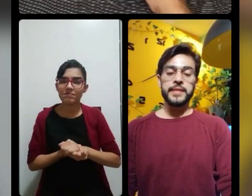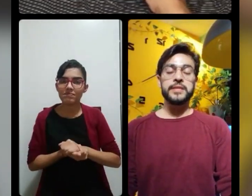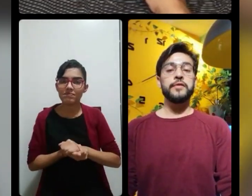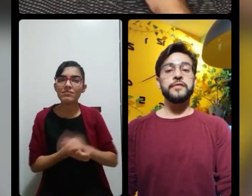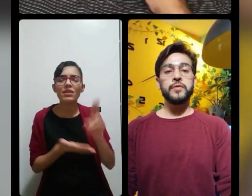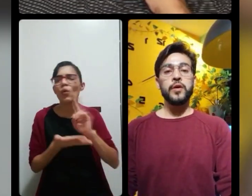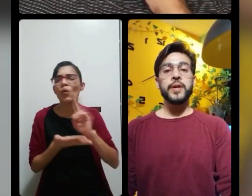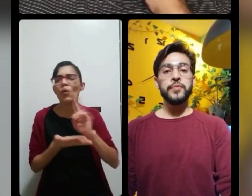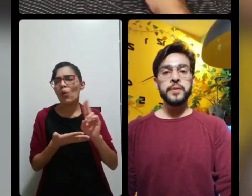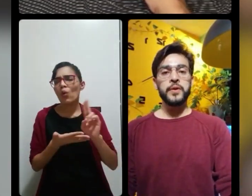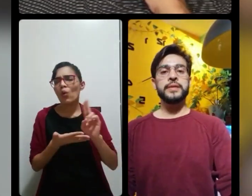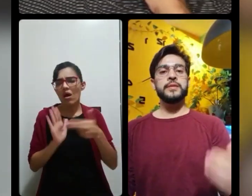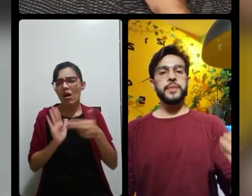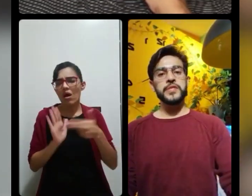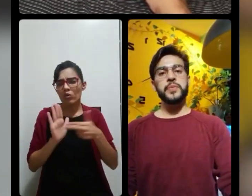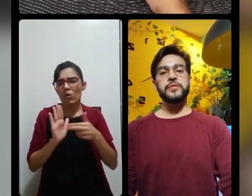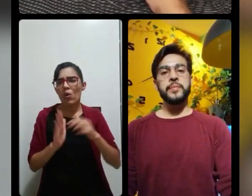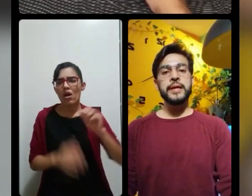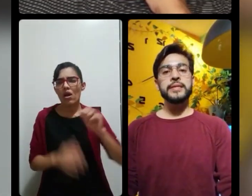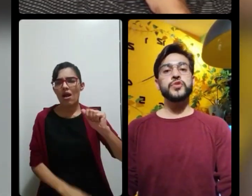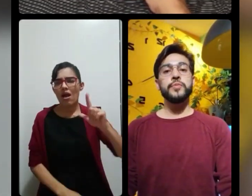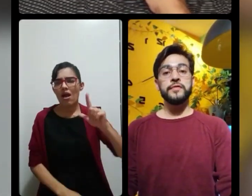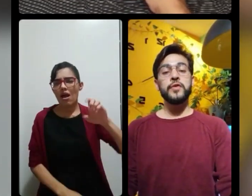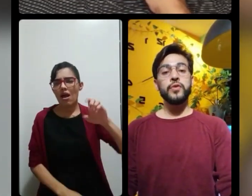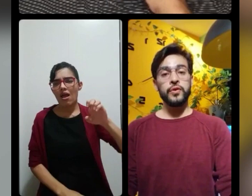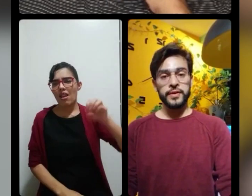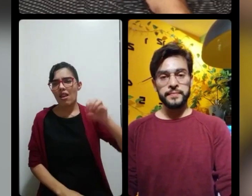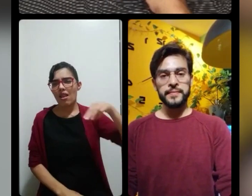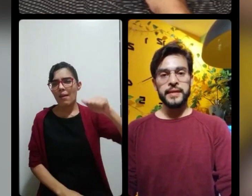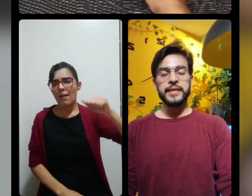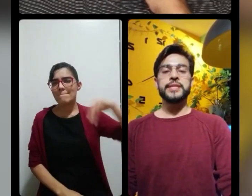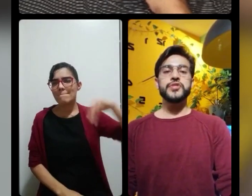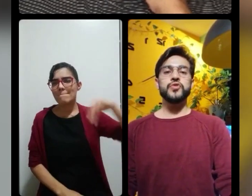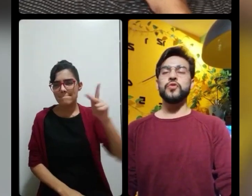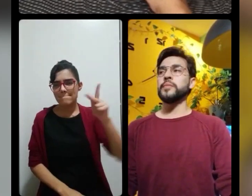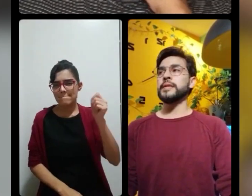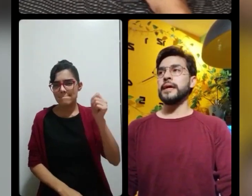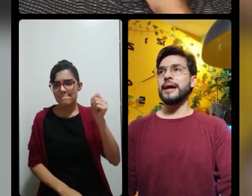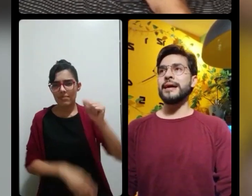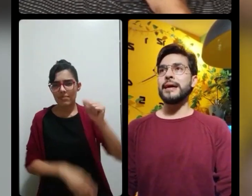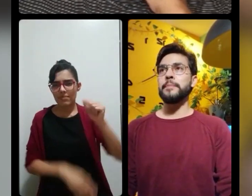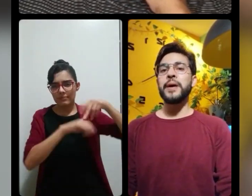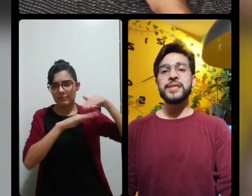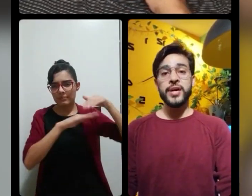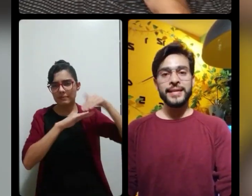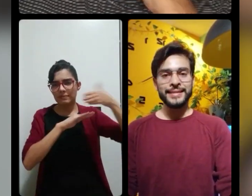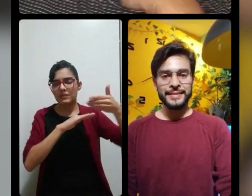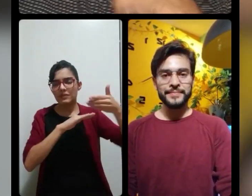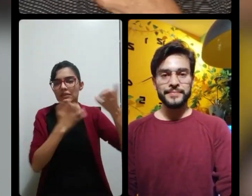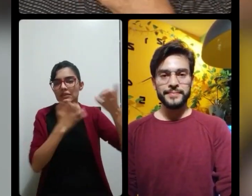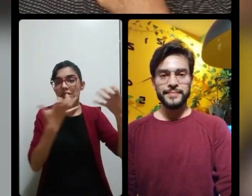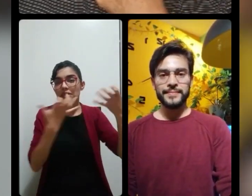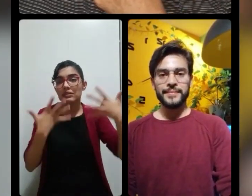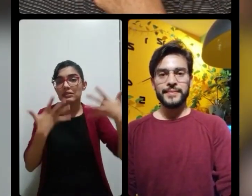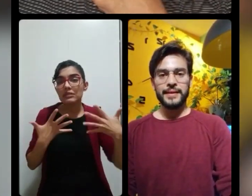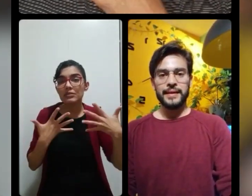e desenvolveu uma obra muito importante para a Hispano-América sobre o folclore e sobre a